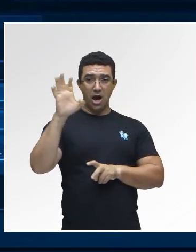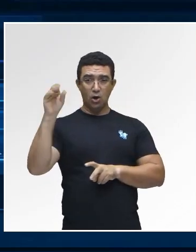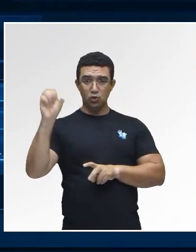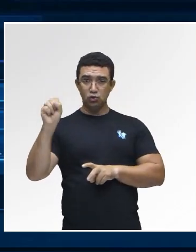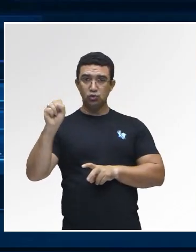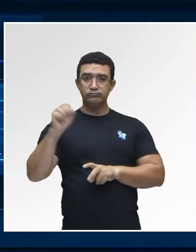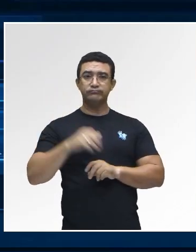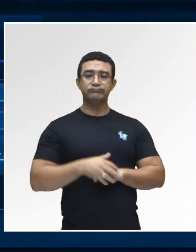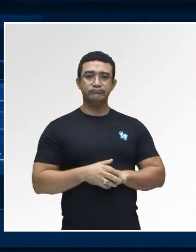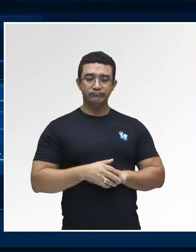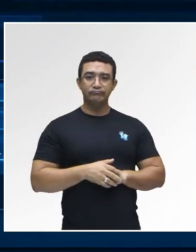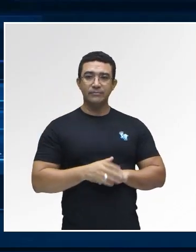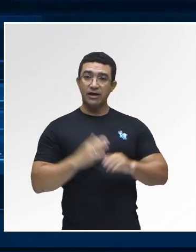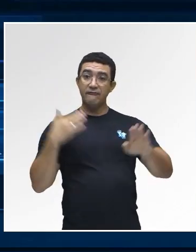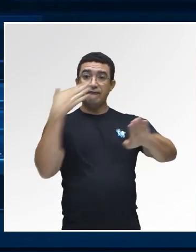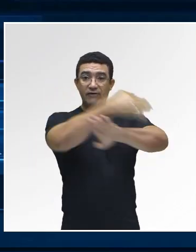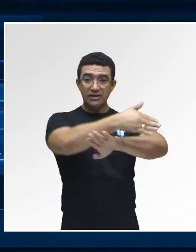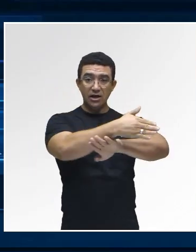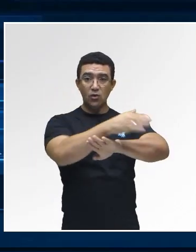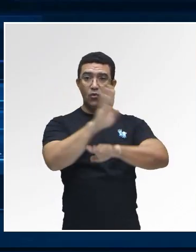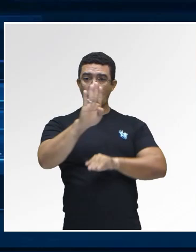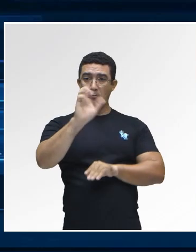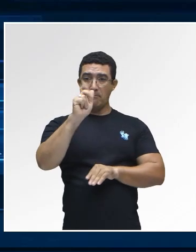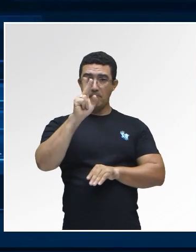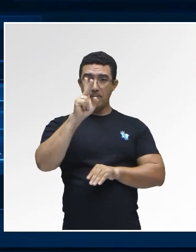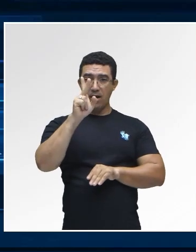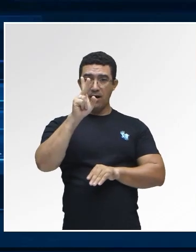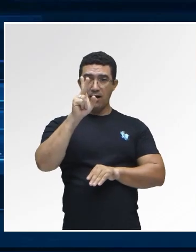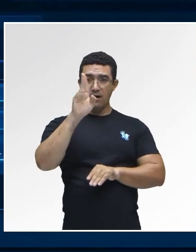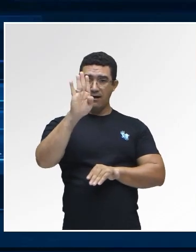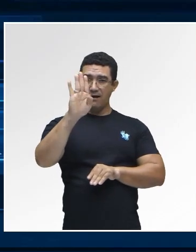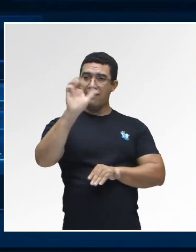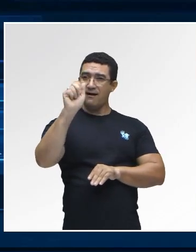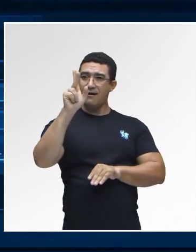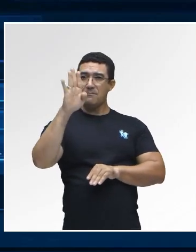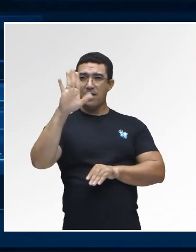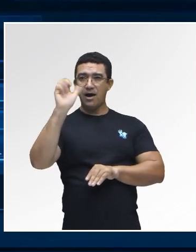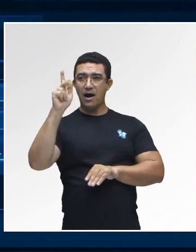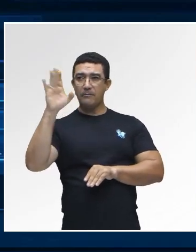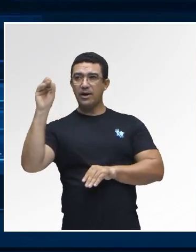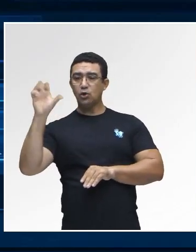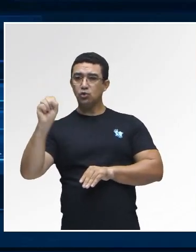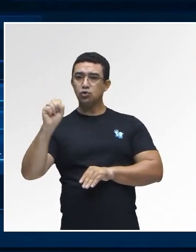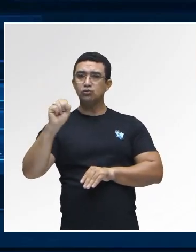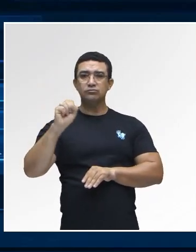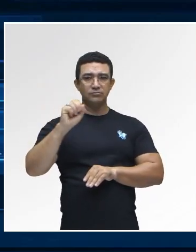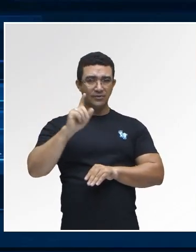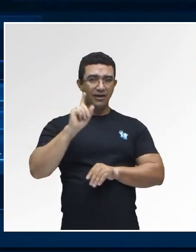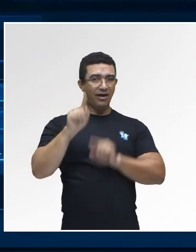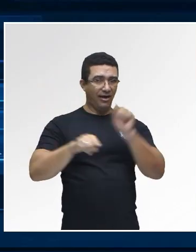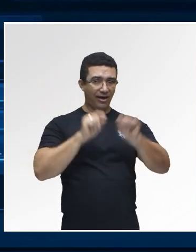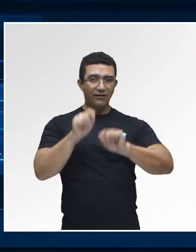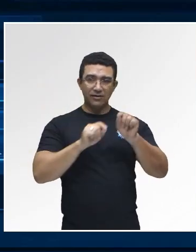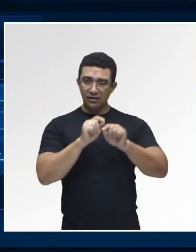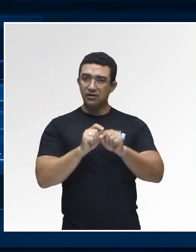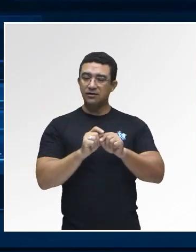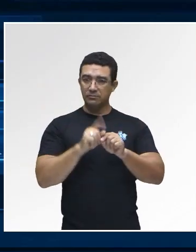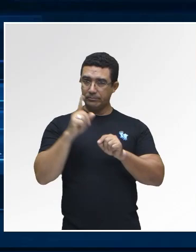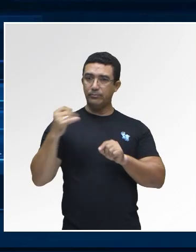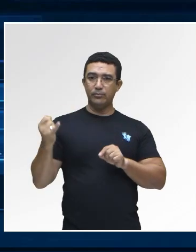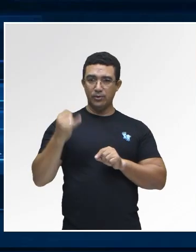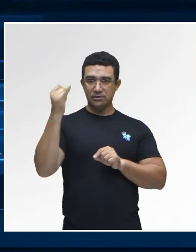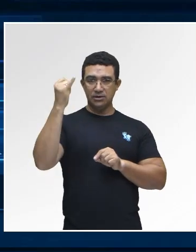vão ser fundamentais para o declínio do Império Romano. Os bárbaros, gente, apesar do que a gente pensa, eles não